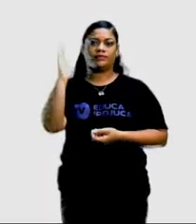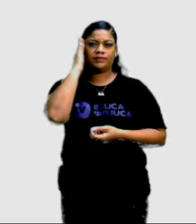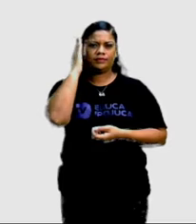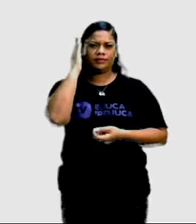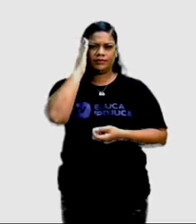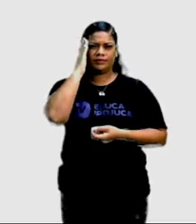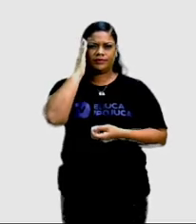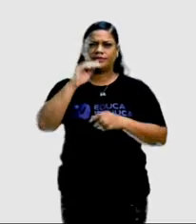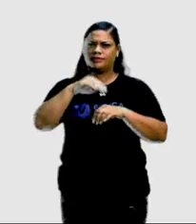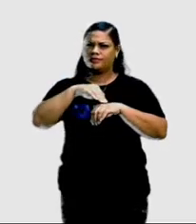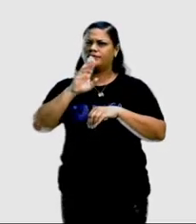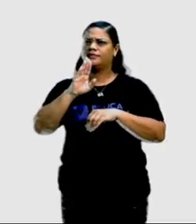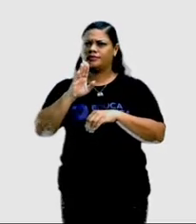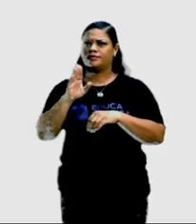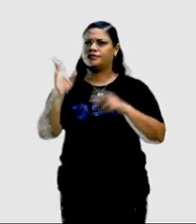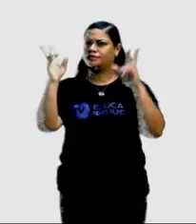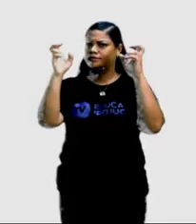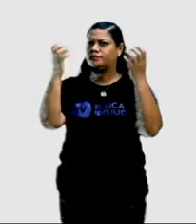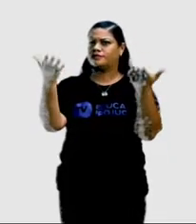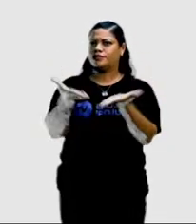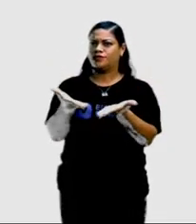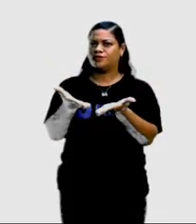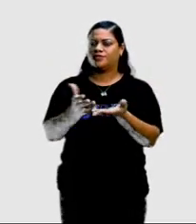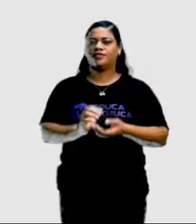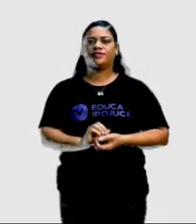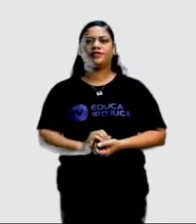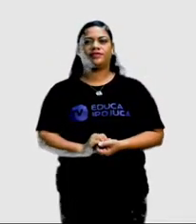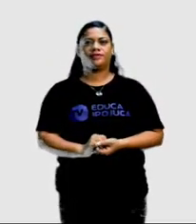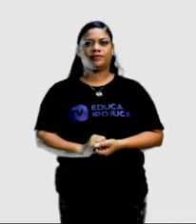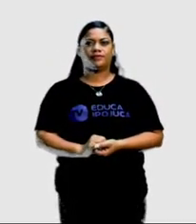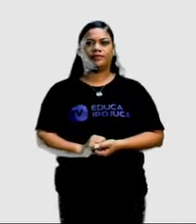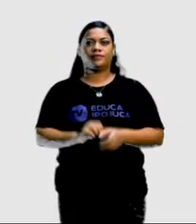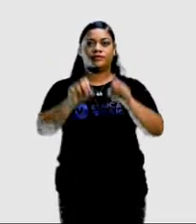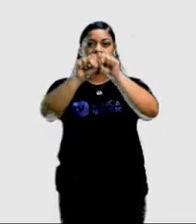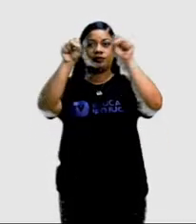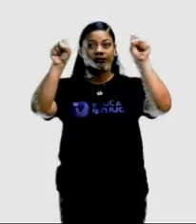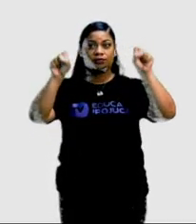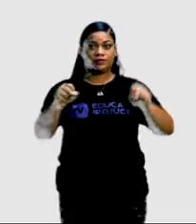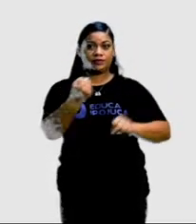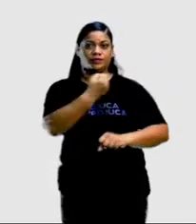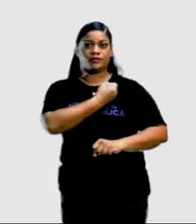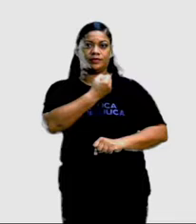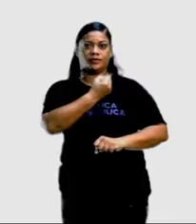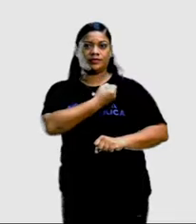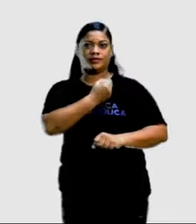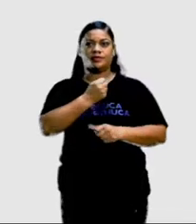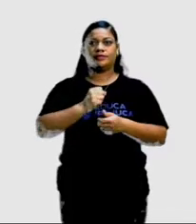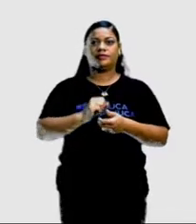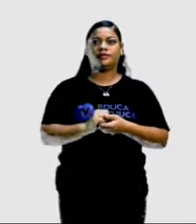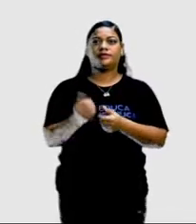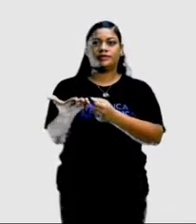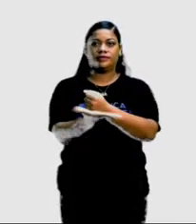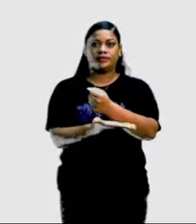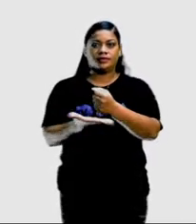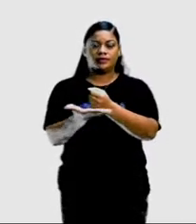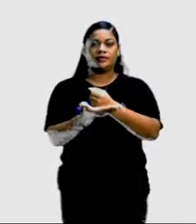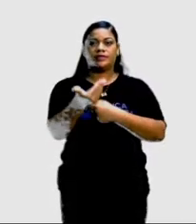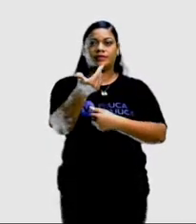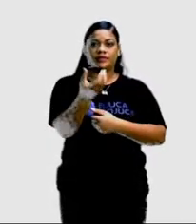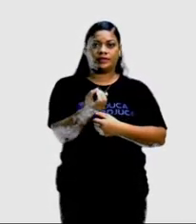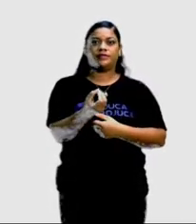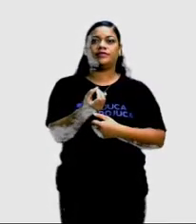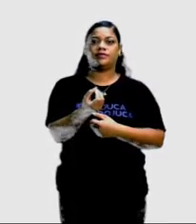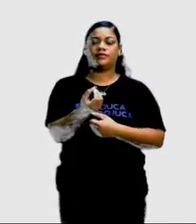Entendendo um pouco mais do nosso assunto de hoje. O sistema de numeração decimal é de base 10,